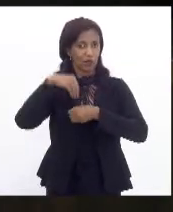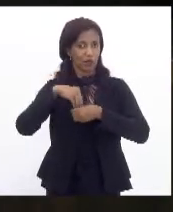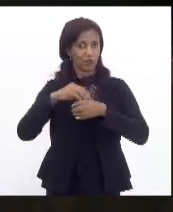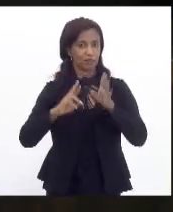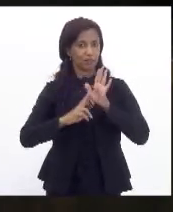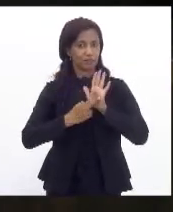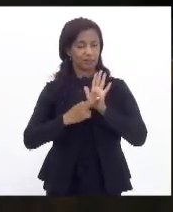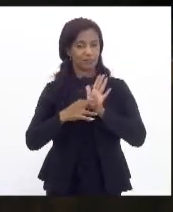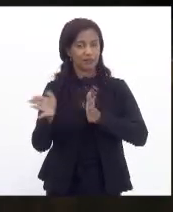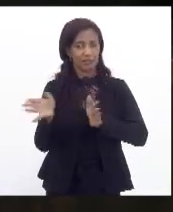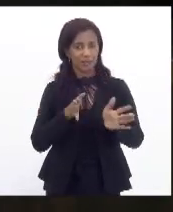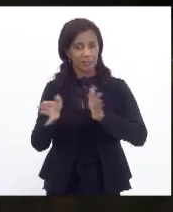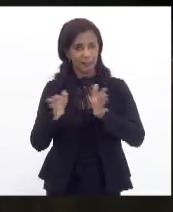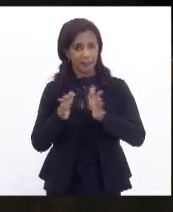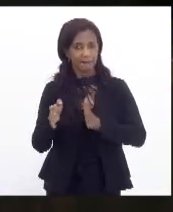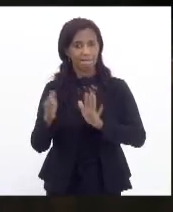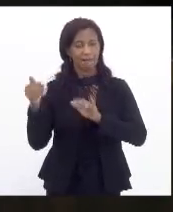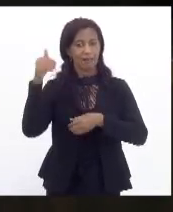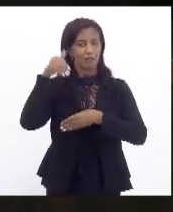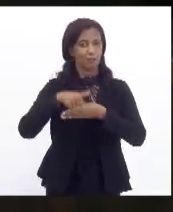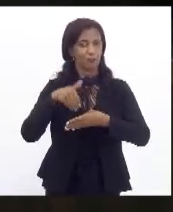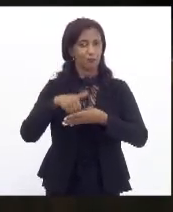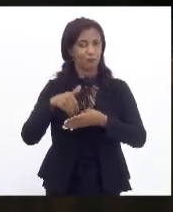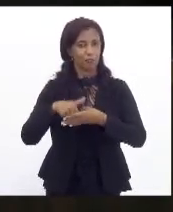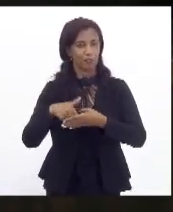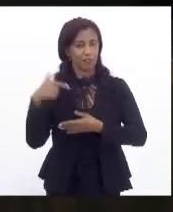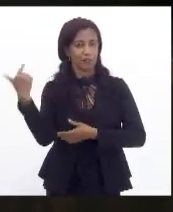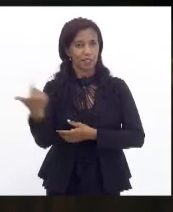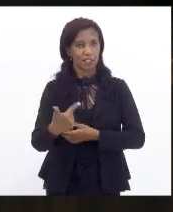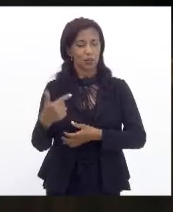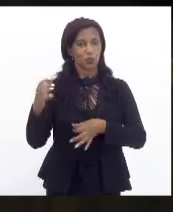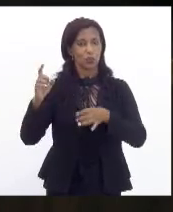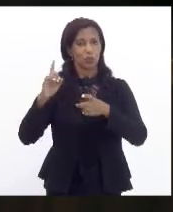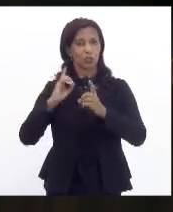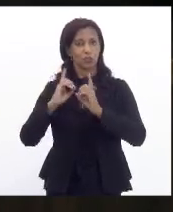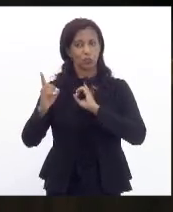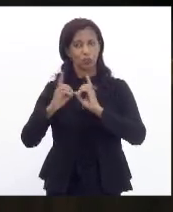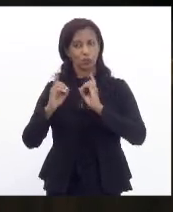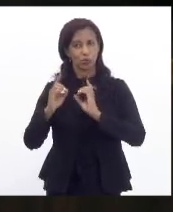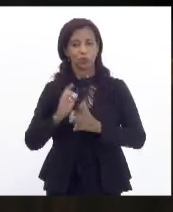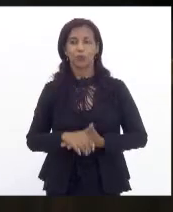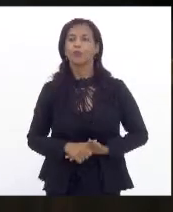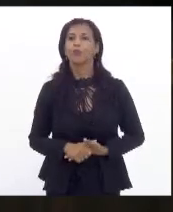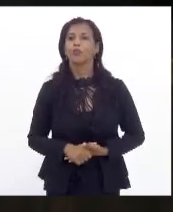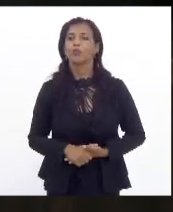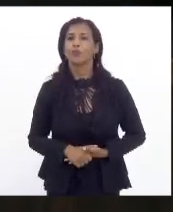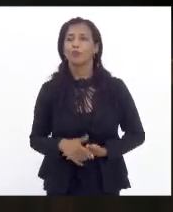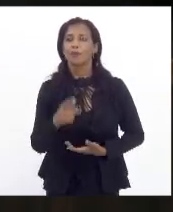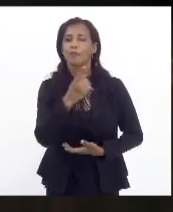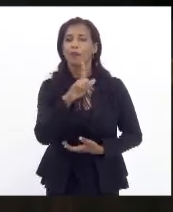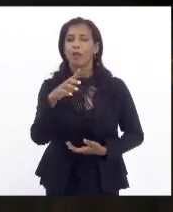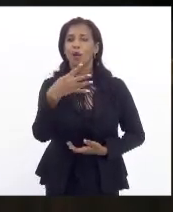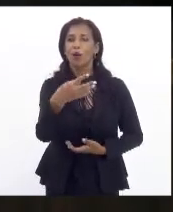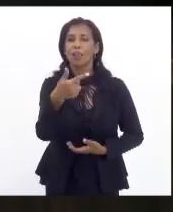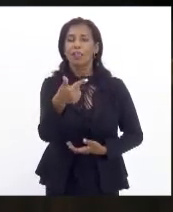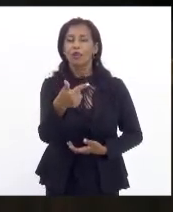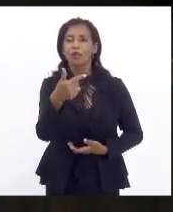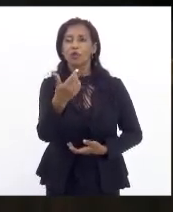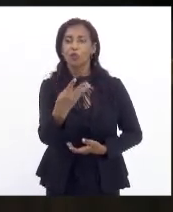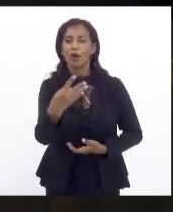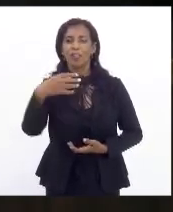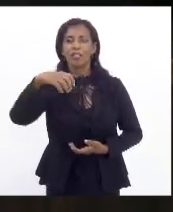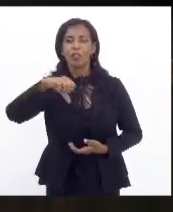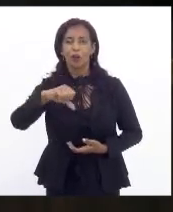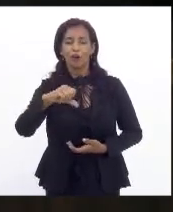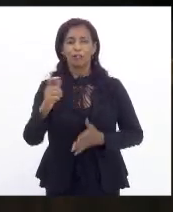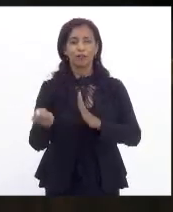em tramitação ordinária, em votação, em segunda discussão, em redação do vencido, assim emendado. Projeto de Lei 4249-A, de 21,